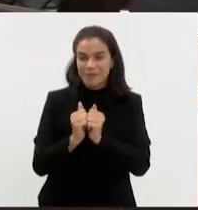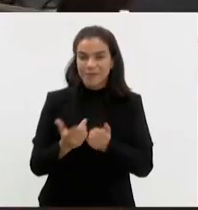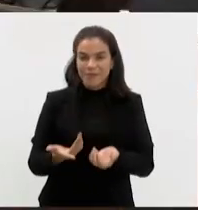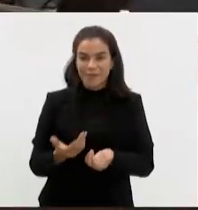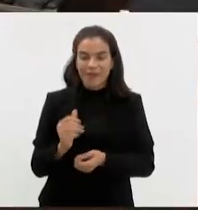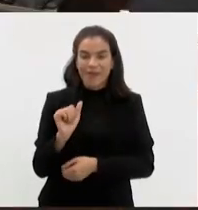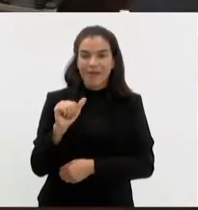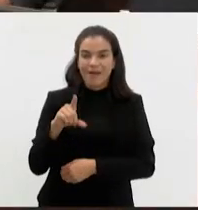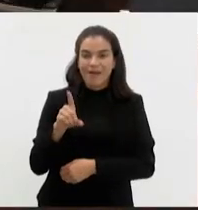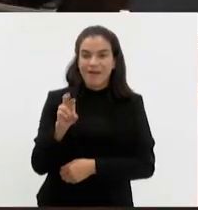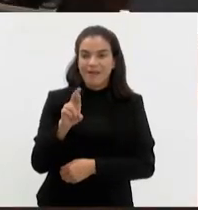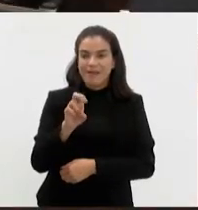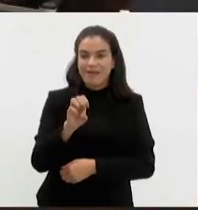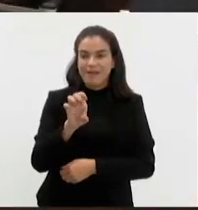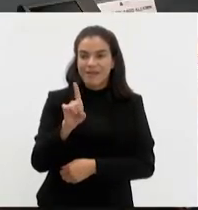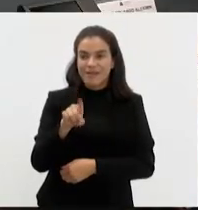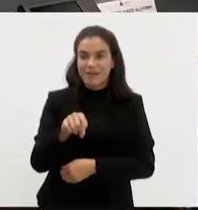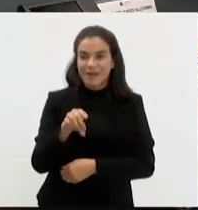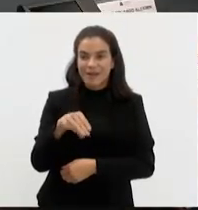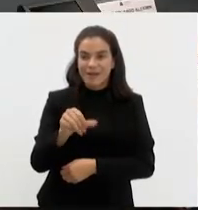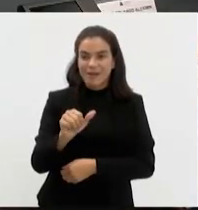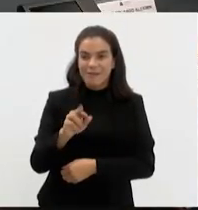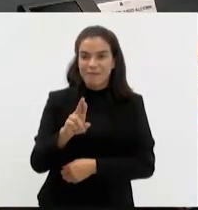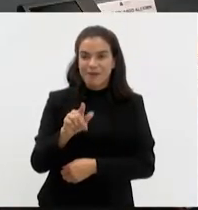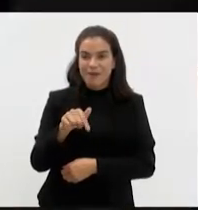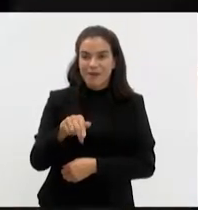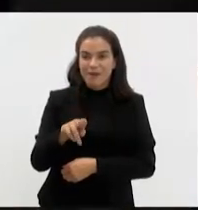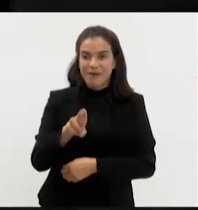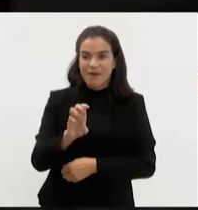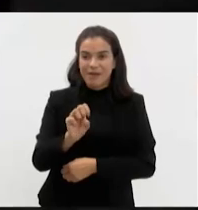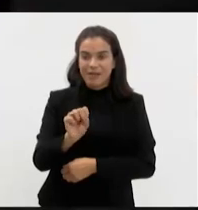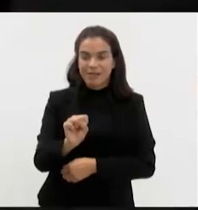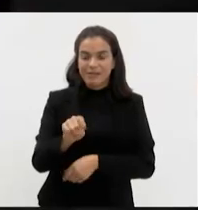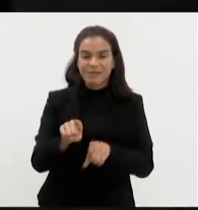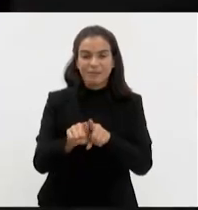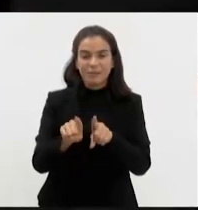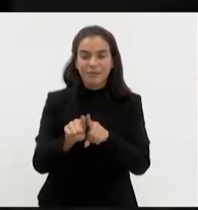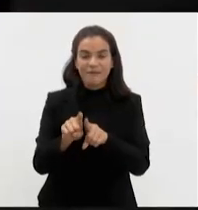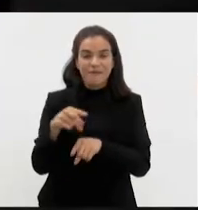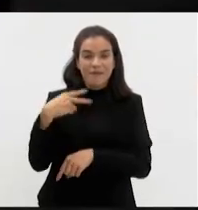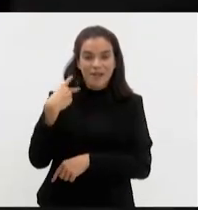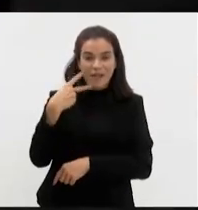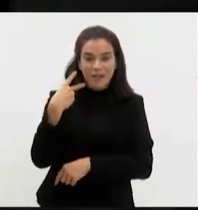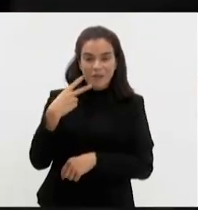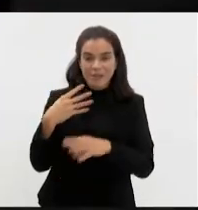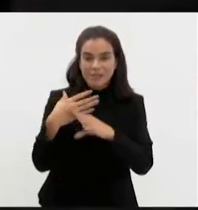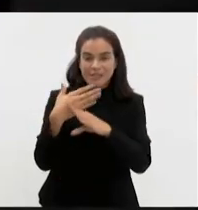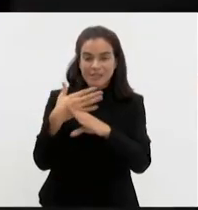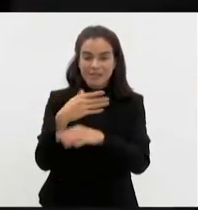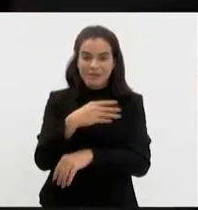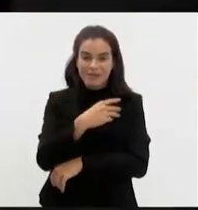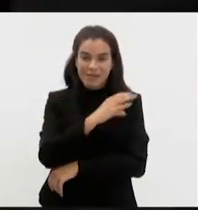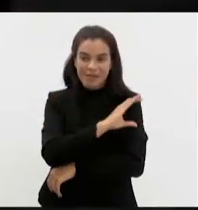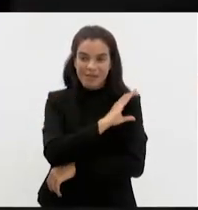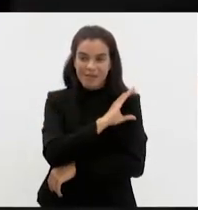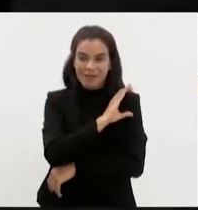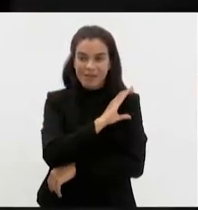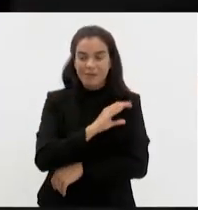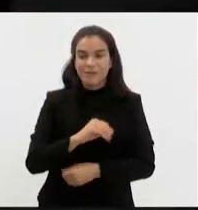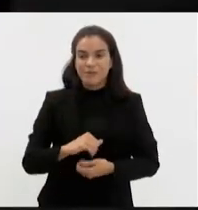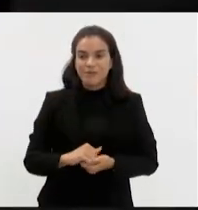André Marques se faz presente um amigo querido também nossos vereadores da cidade de Campos me perdoe aqui